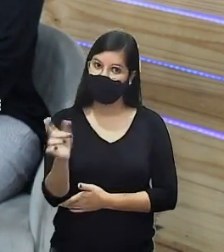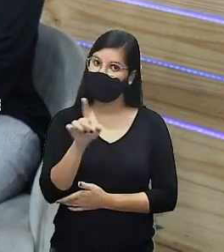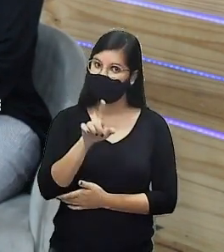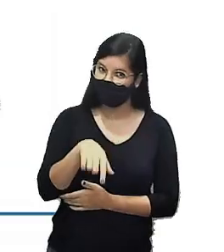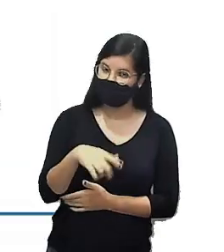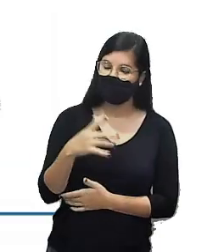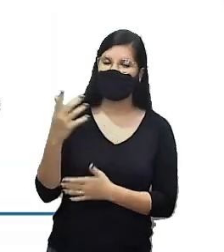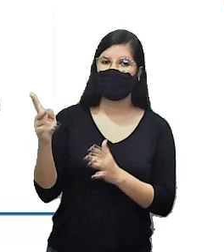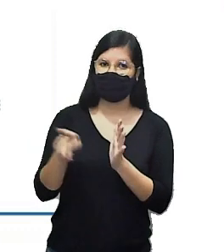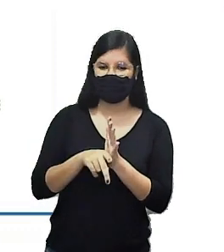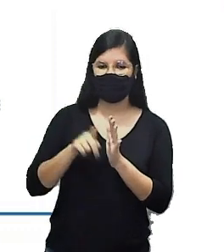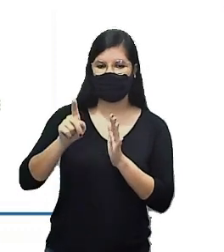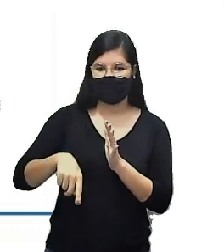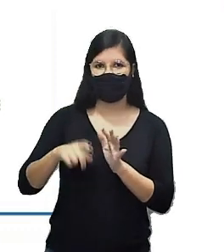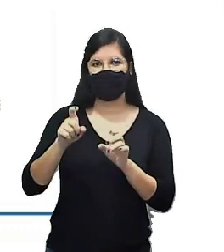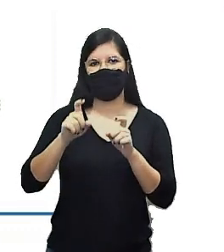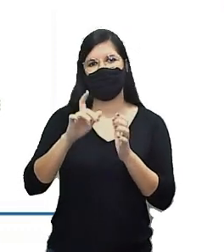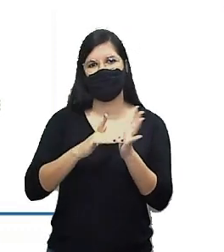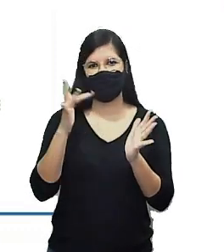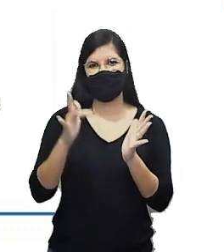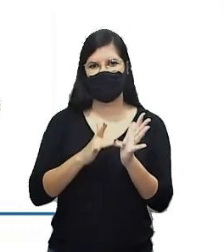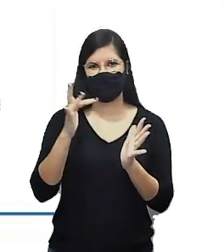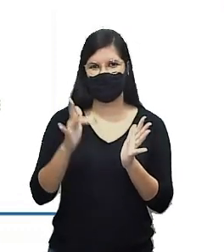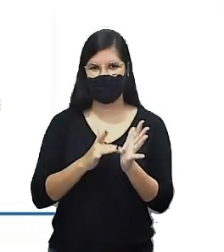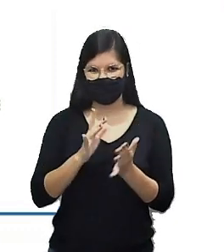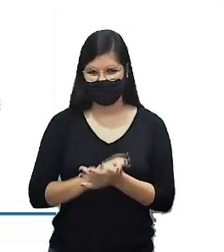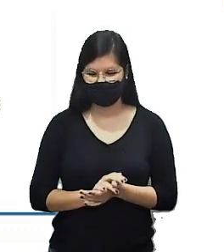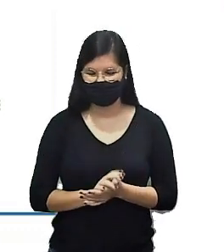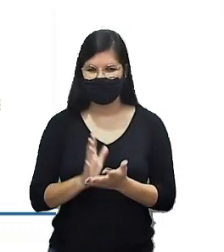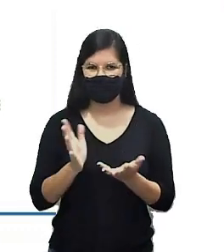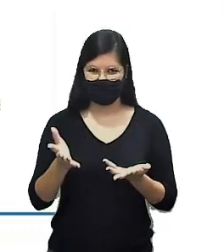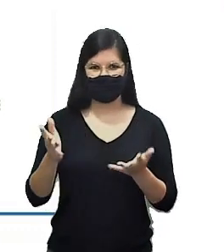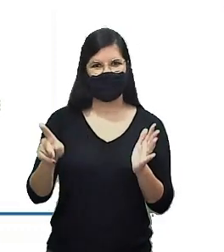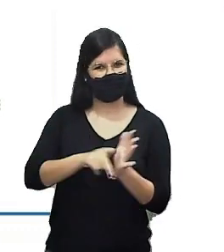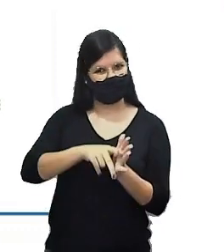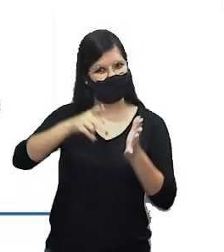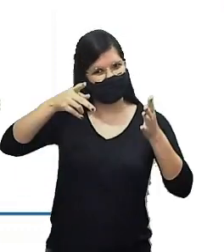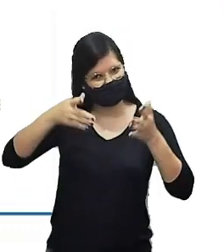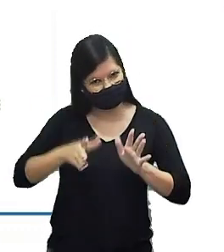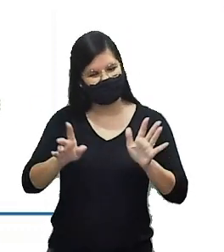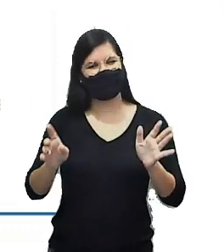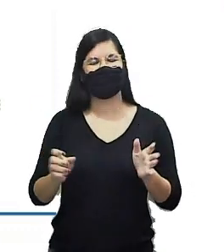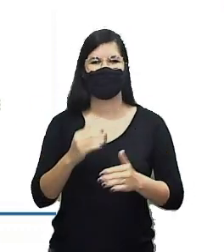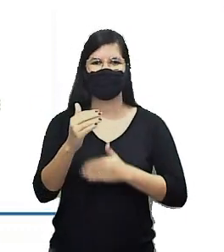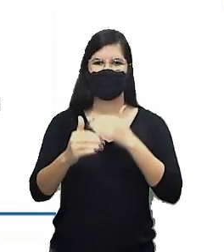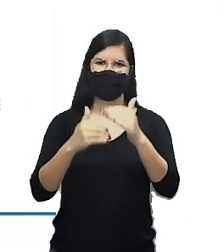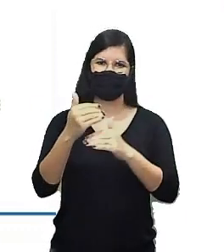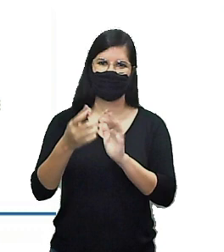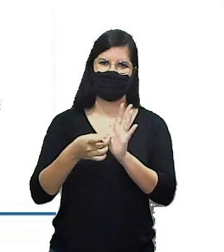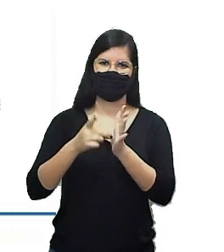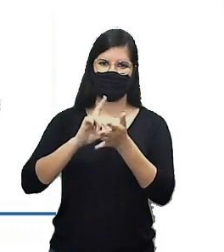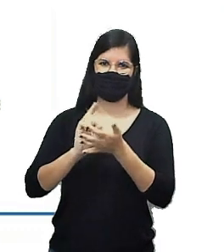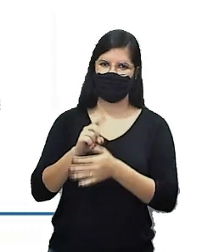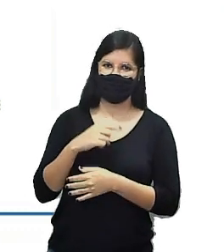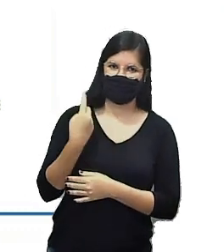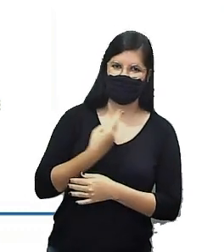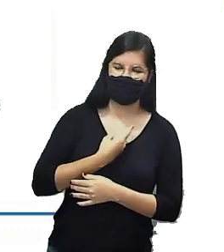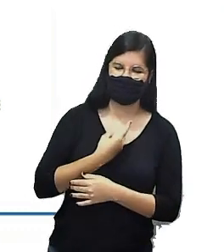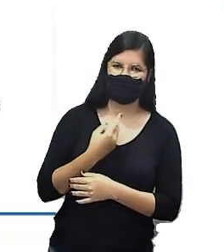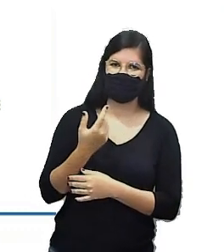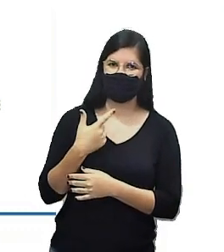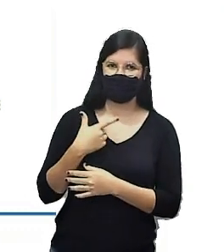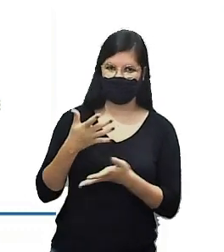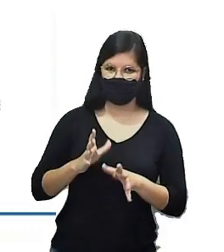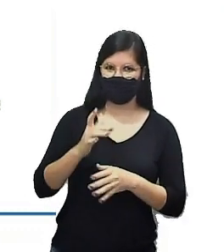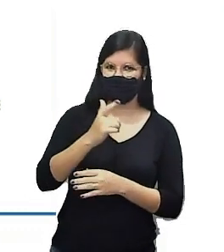um nativo, uma nativa digital. Para esses Isso. nativos digitais que são uma geração antes da nossa, né, Sônia? Exato.